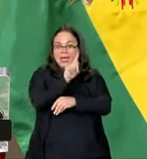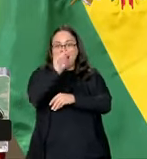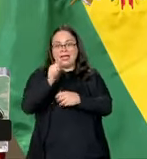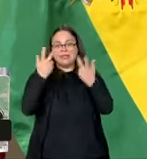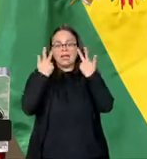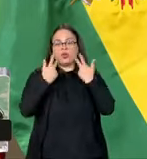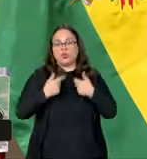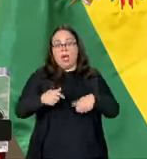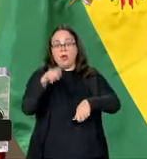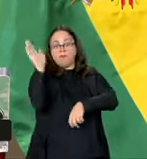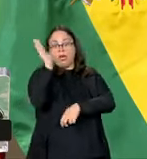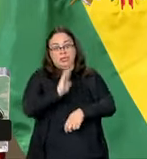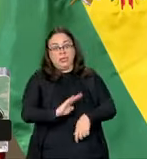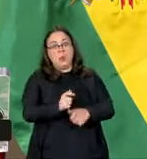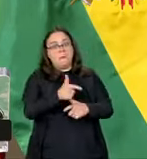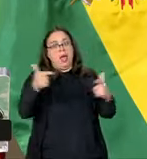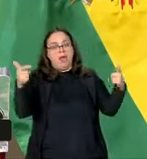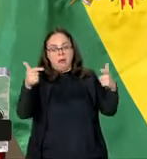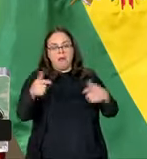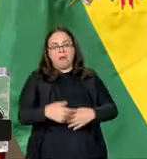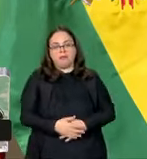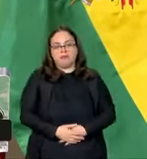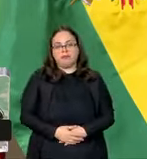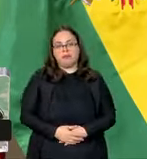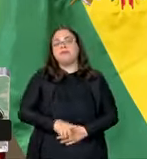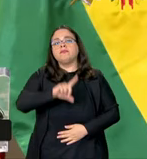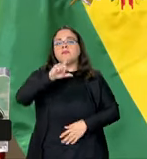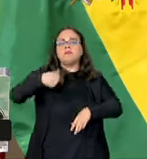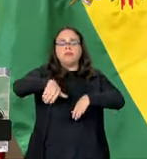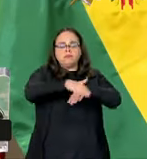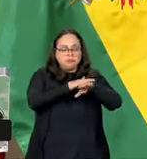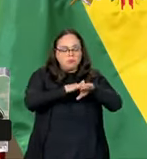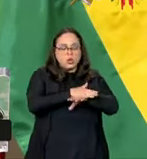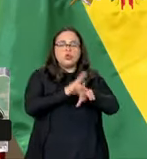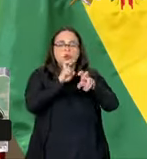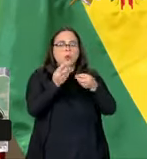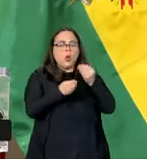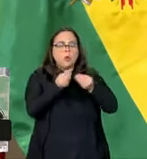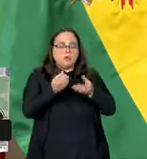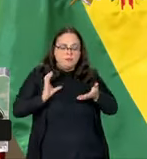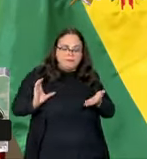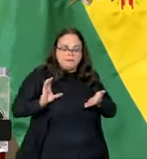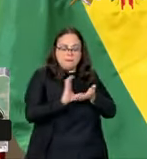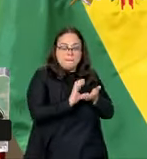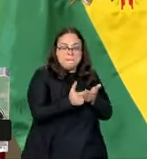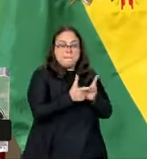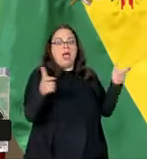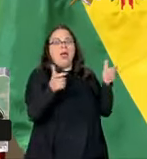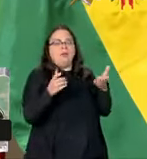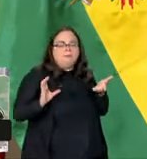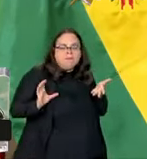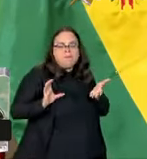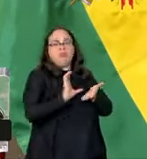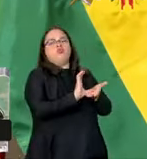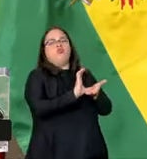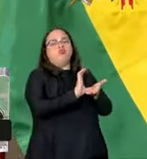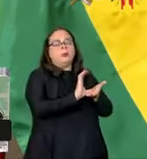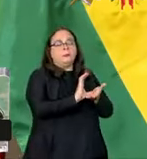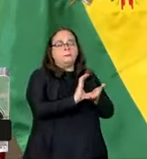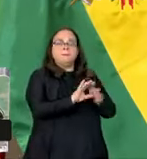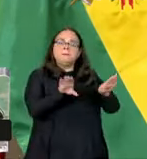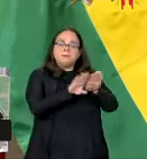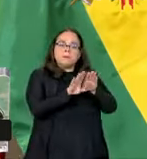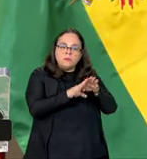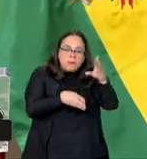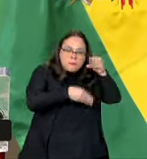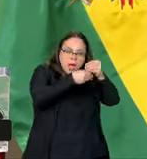natural no Brasil. Conversamos sobre a possibilidade de ampliar investimentos nessa área e incrementar o